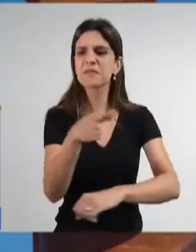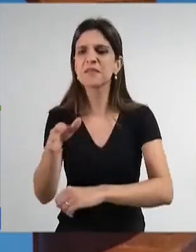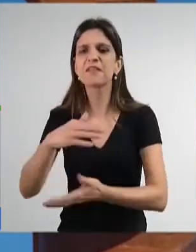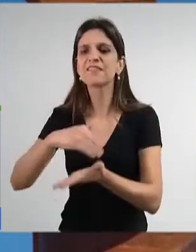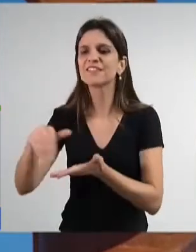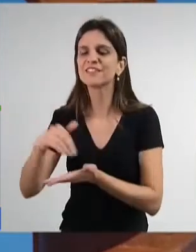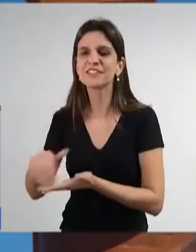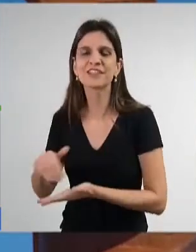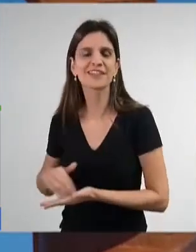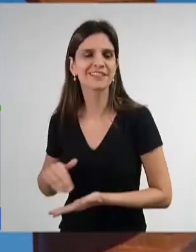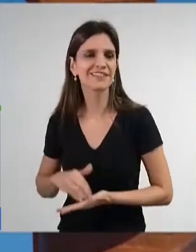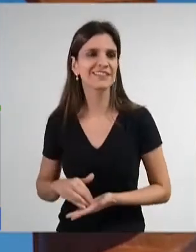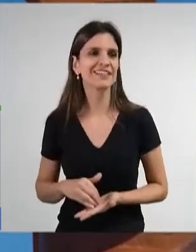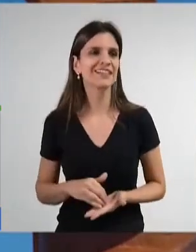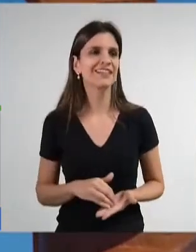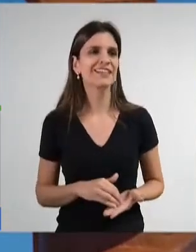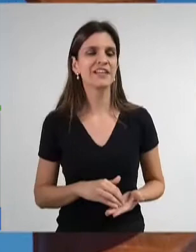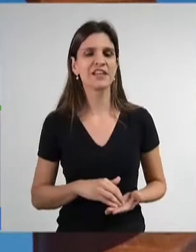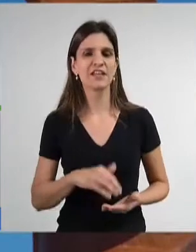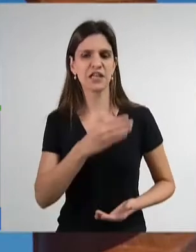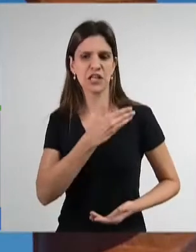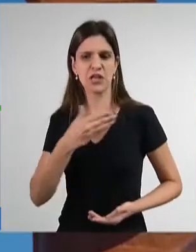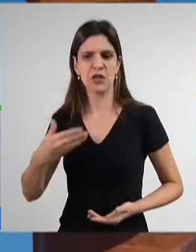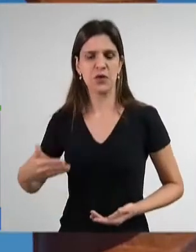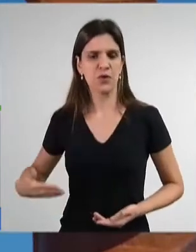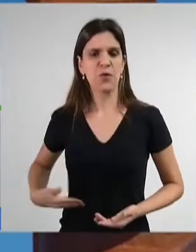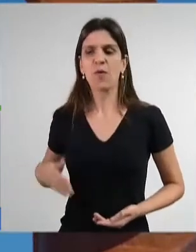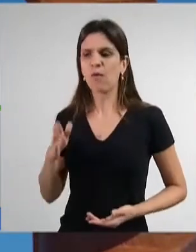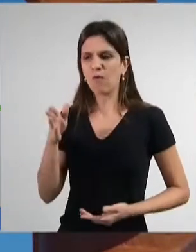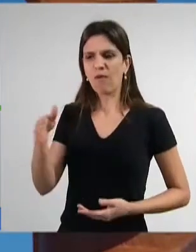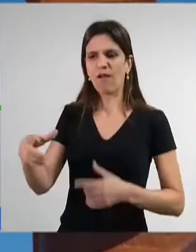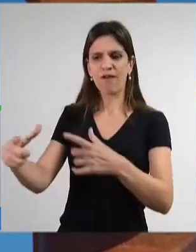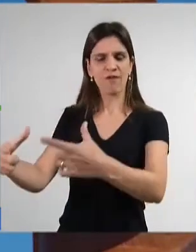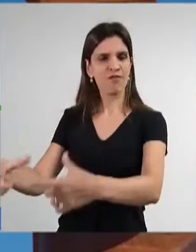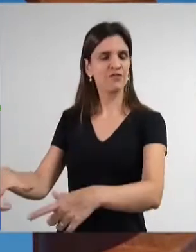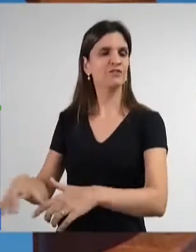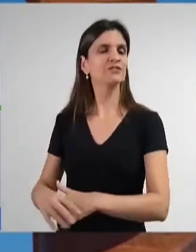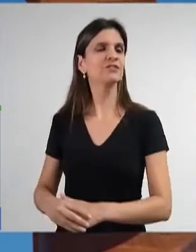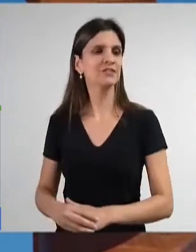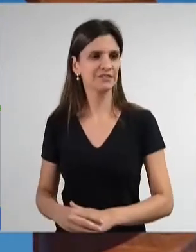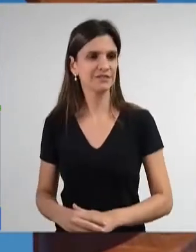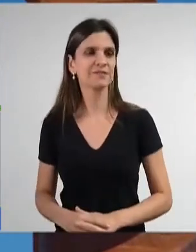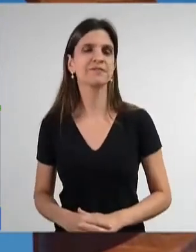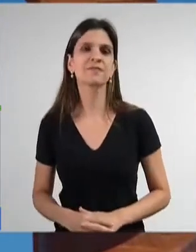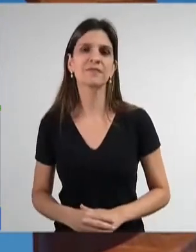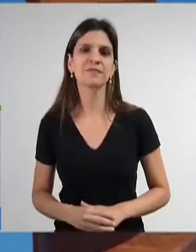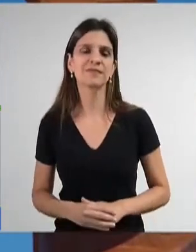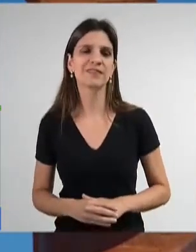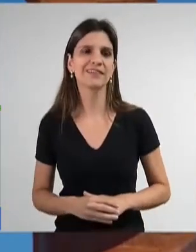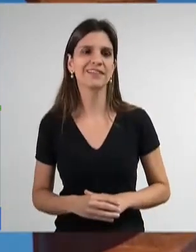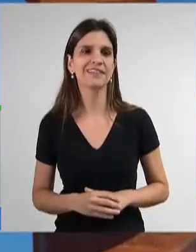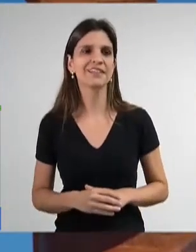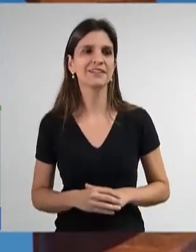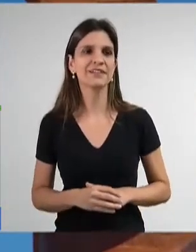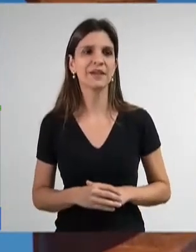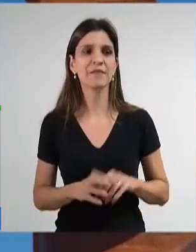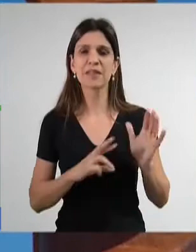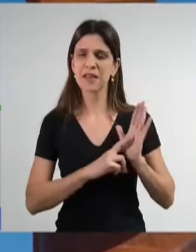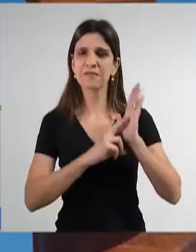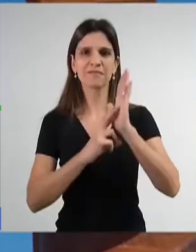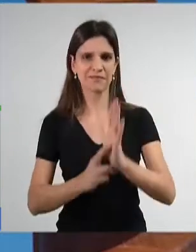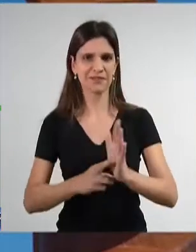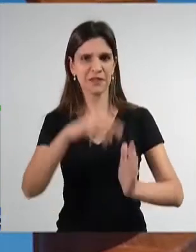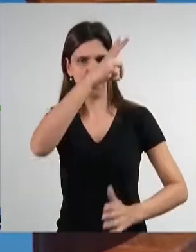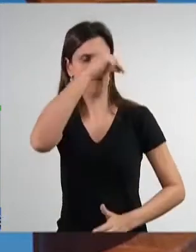o governo do Estado em busca de soluções, sendo porta-voz de vereadores, de prefeitos, da população. Aliás,